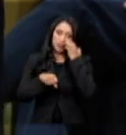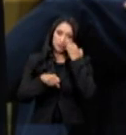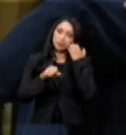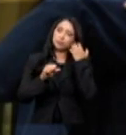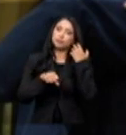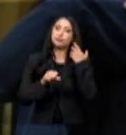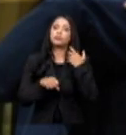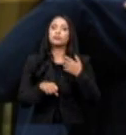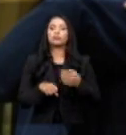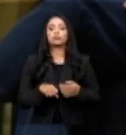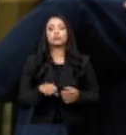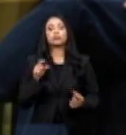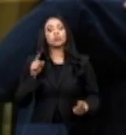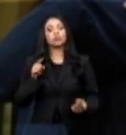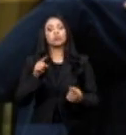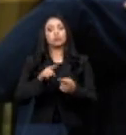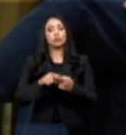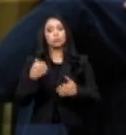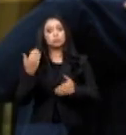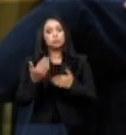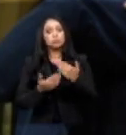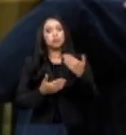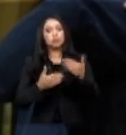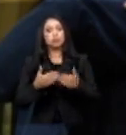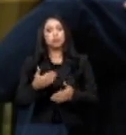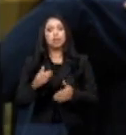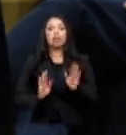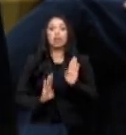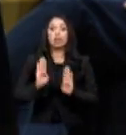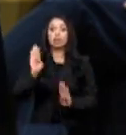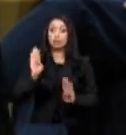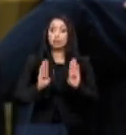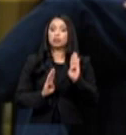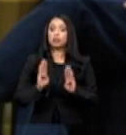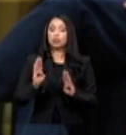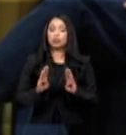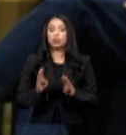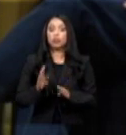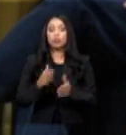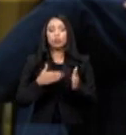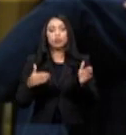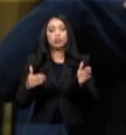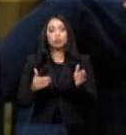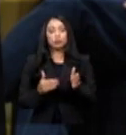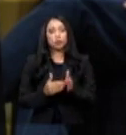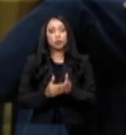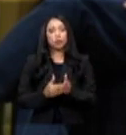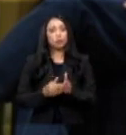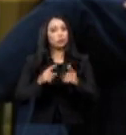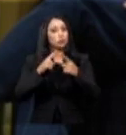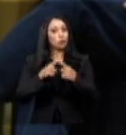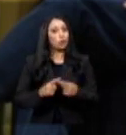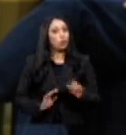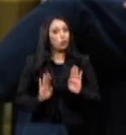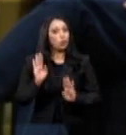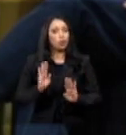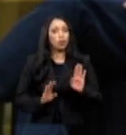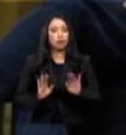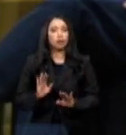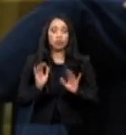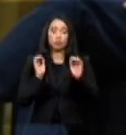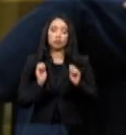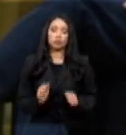ser objeto de um processo licitatório para todos os concorrentes habilitados.